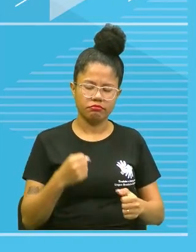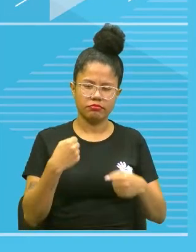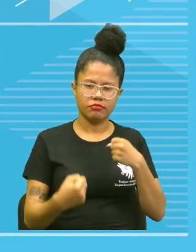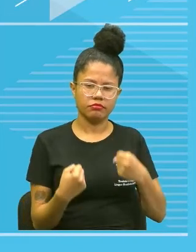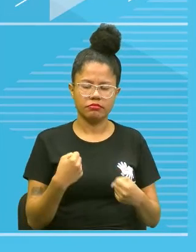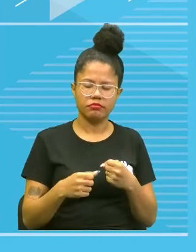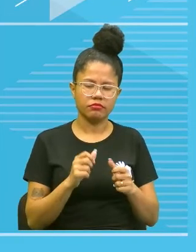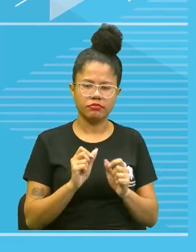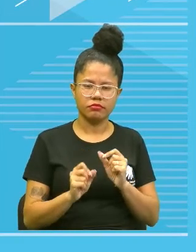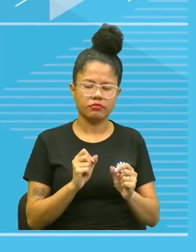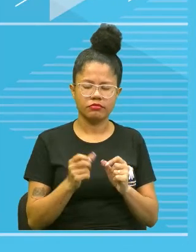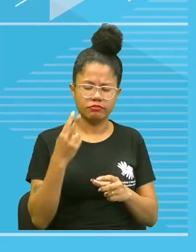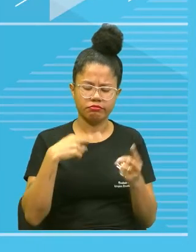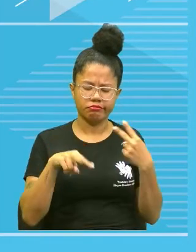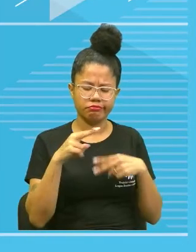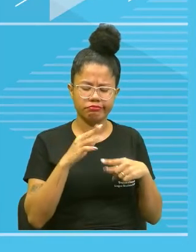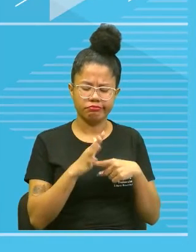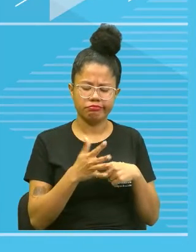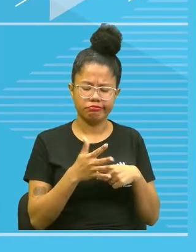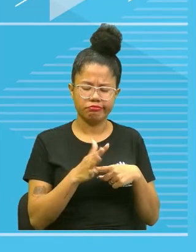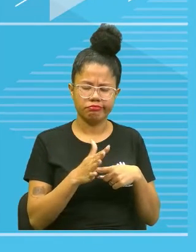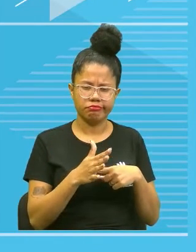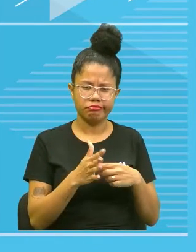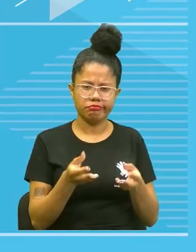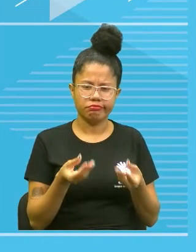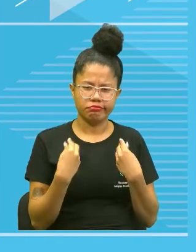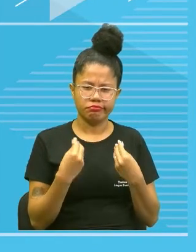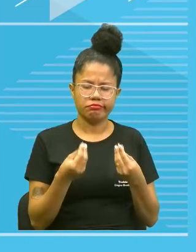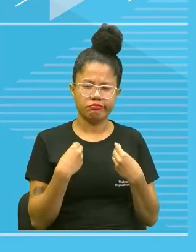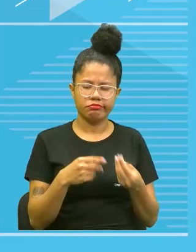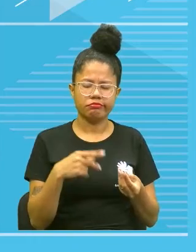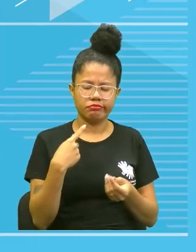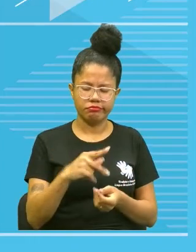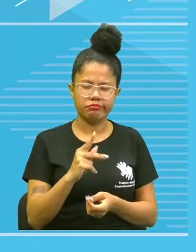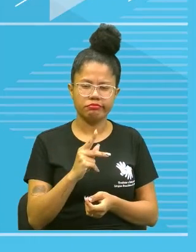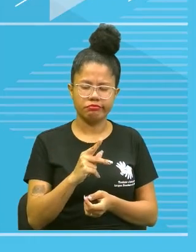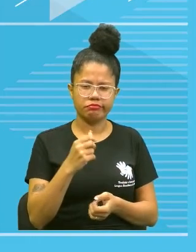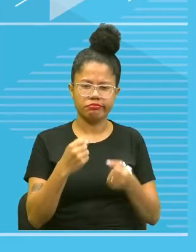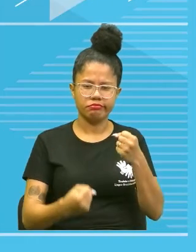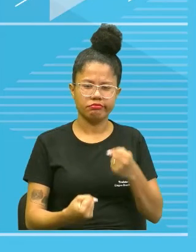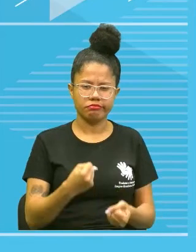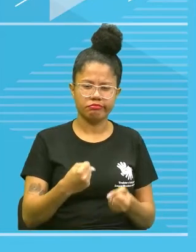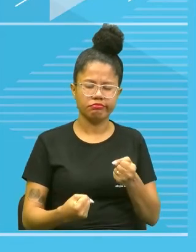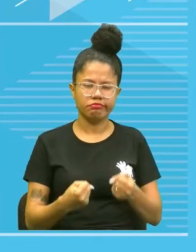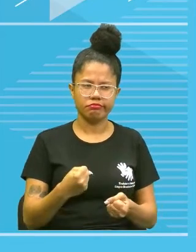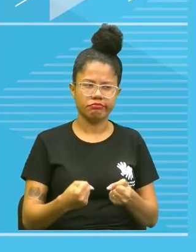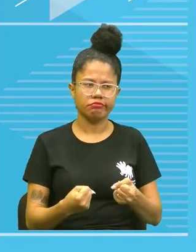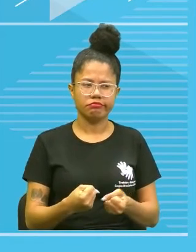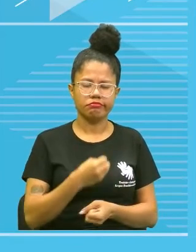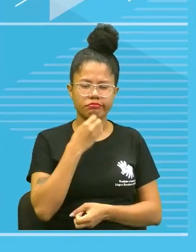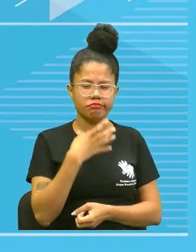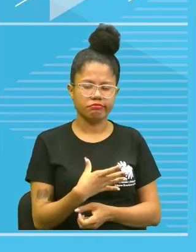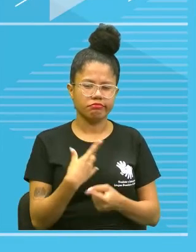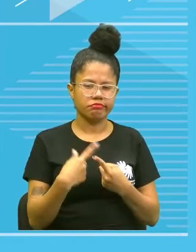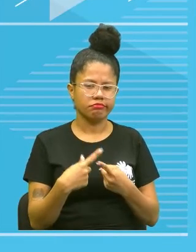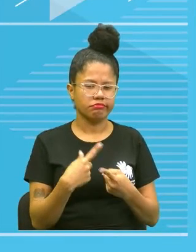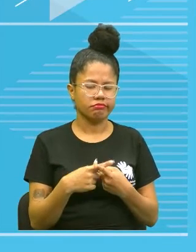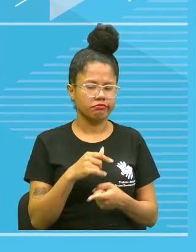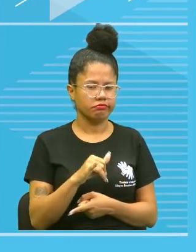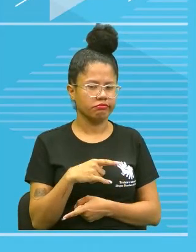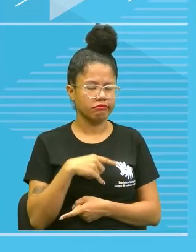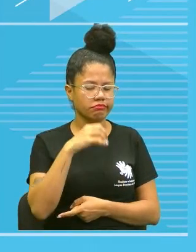fazer com que o rendimento daquela máquina dure muito. Por quê? Porque se eu tiver um rendimento baixo, eu